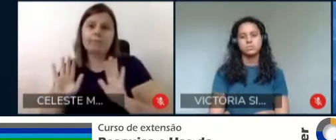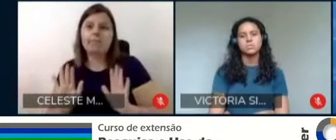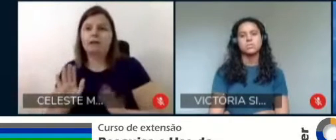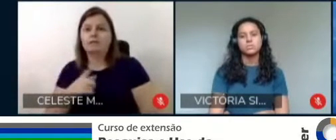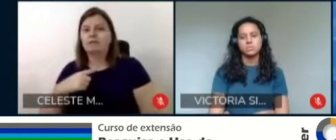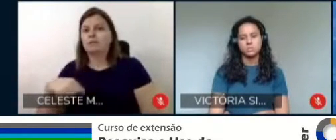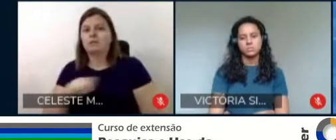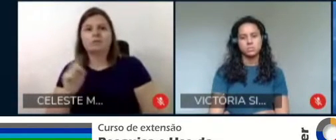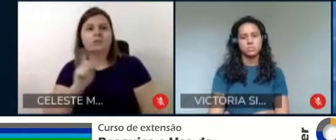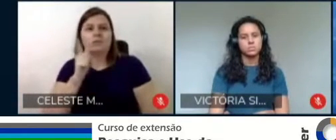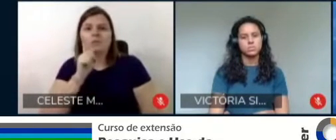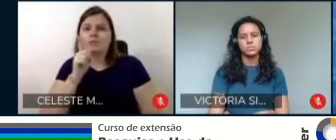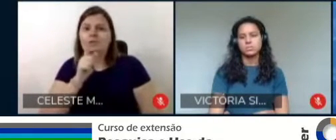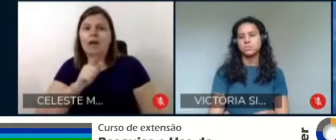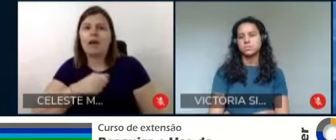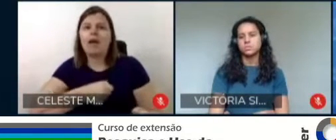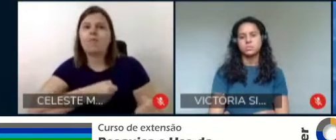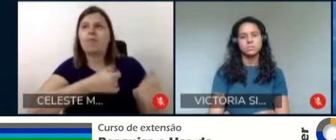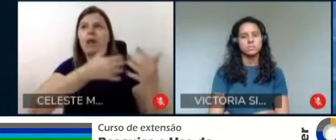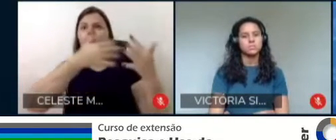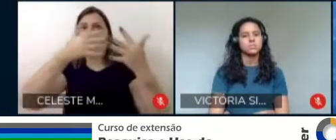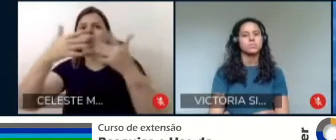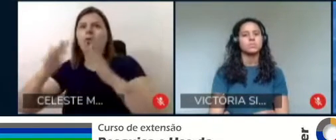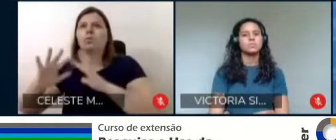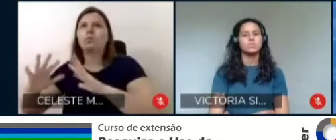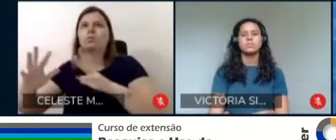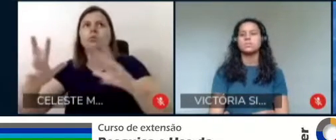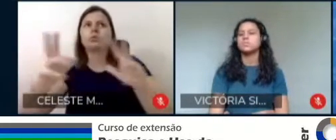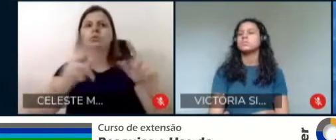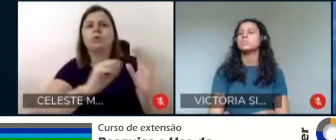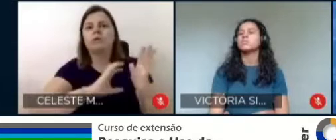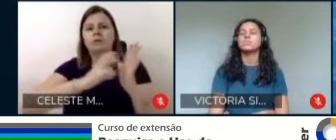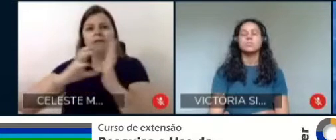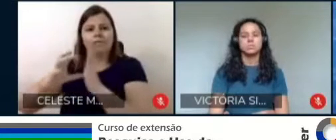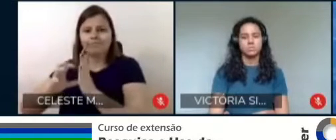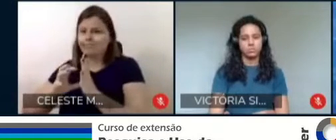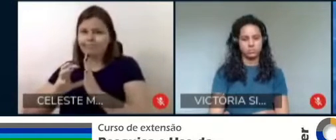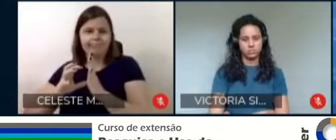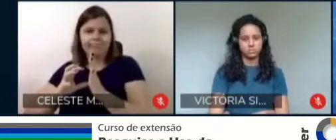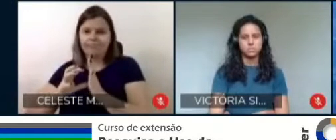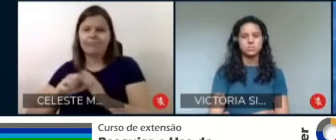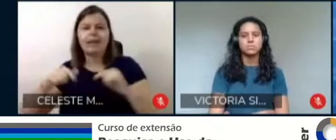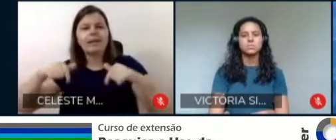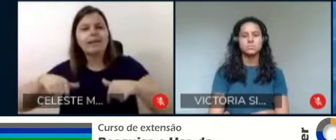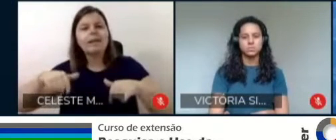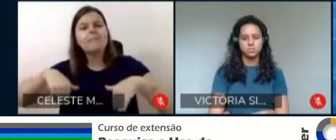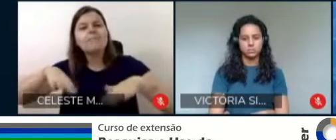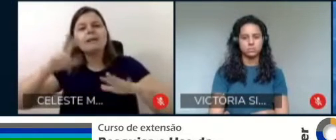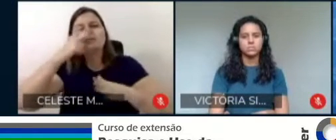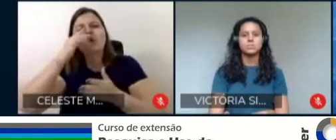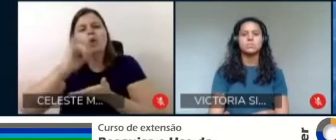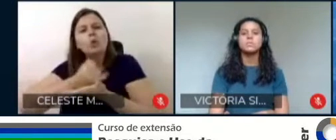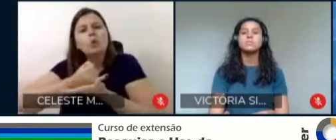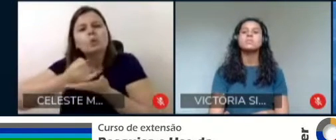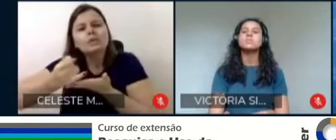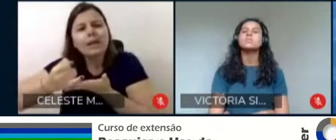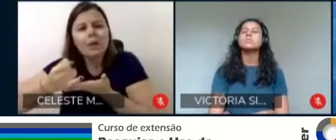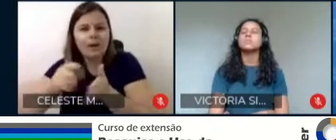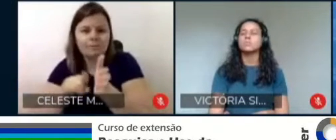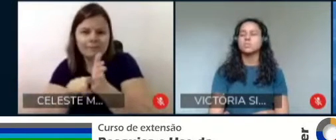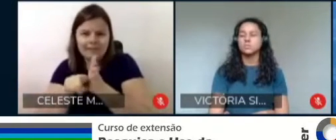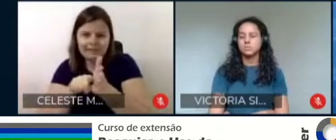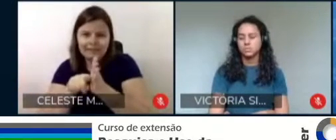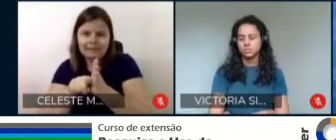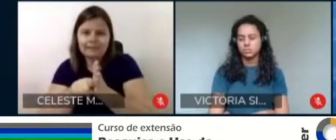de abordar todo o universo de bases de dados aqui hoje. Então, fica muito mais na introdução à pesquisa, tá bem? Tem